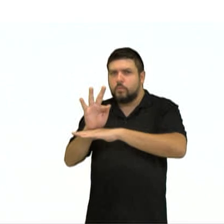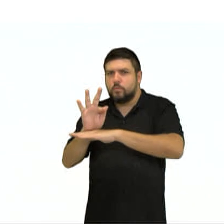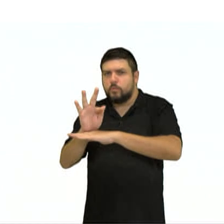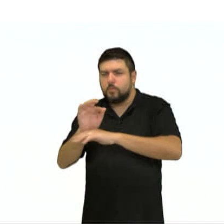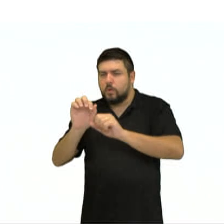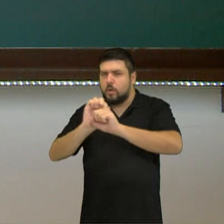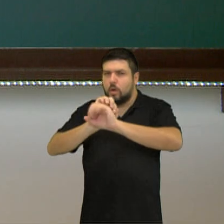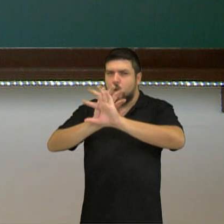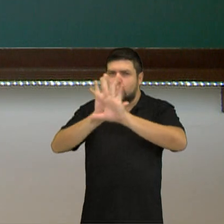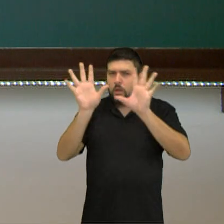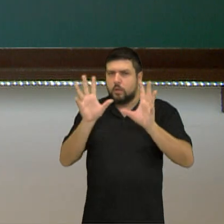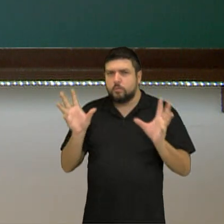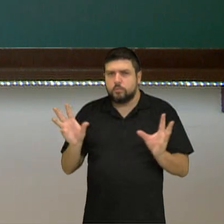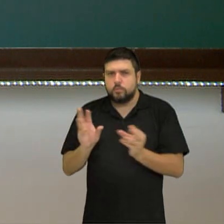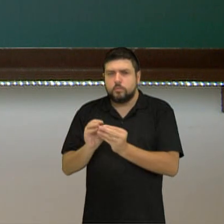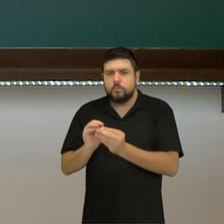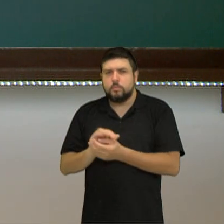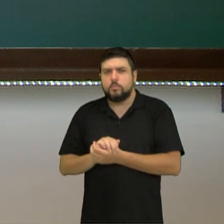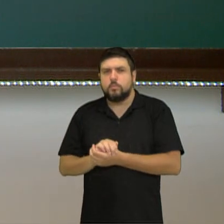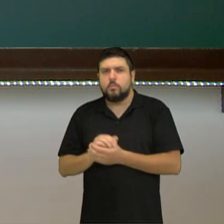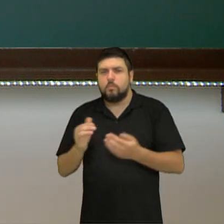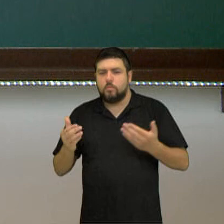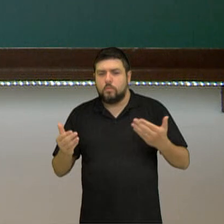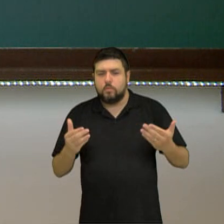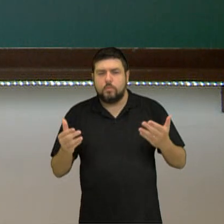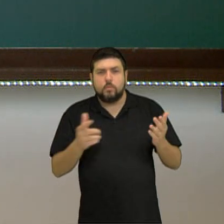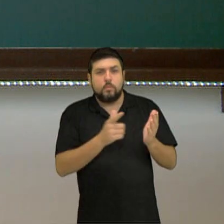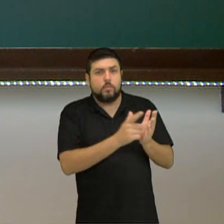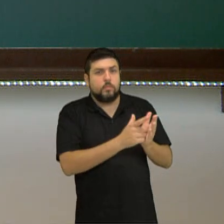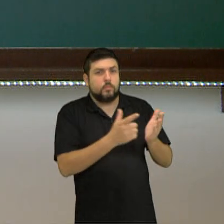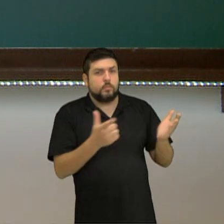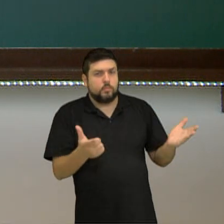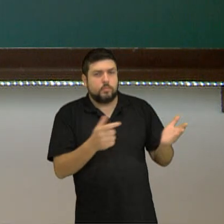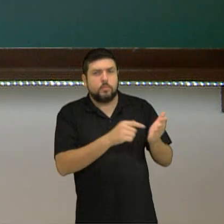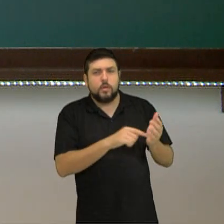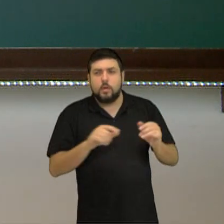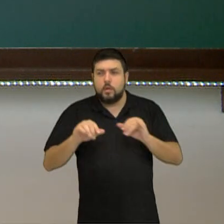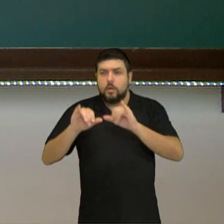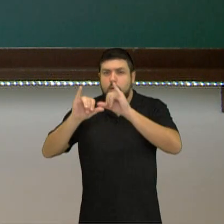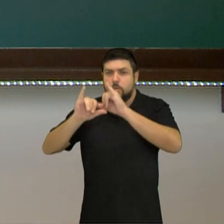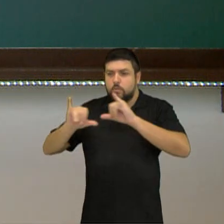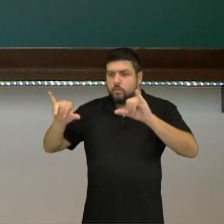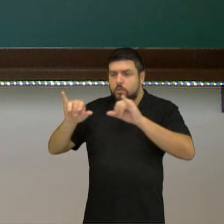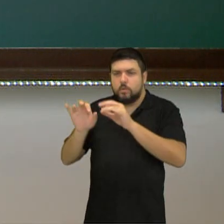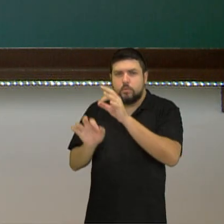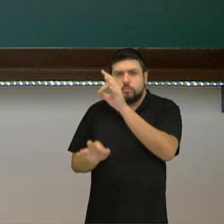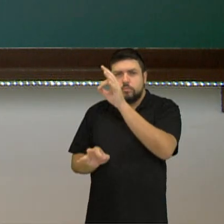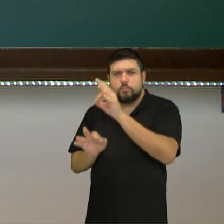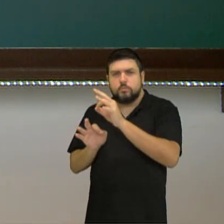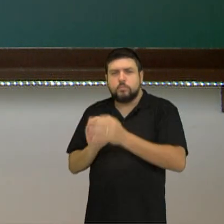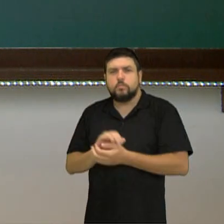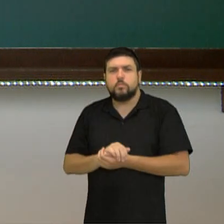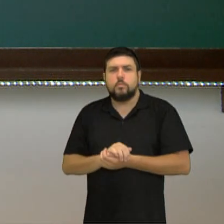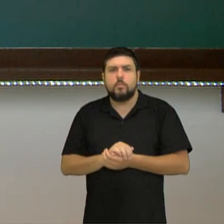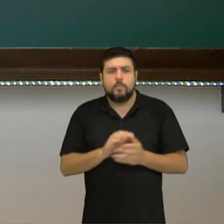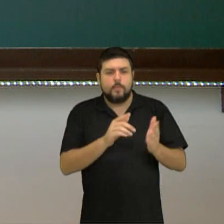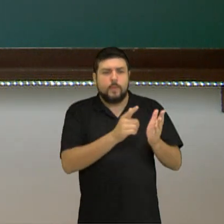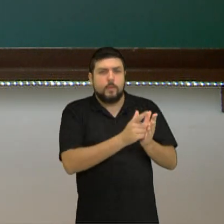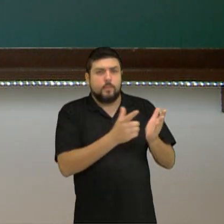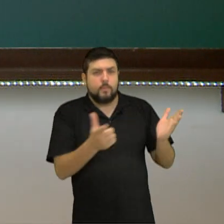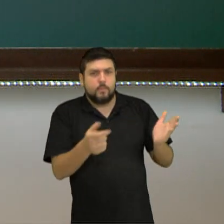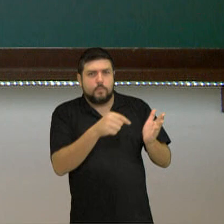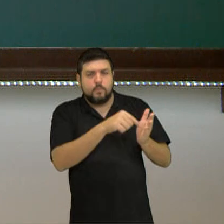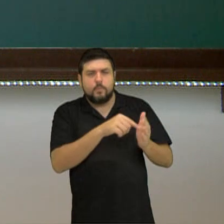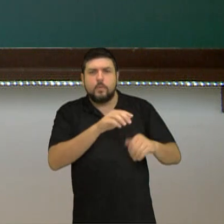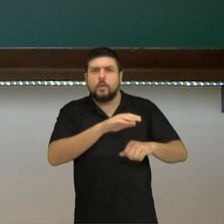objetiva. Em comparação com a reportagem, por exemplo, a notícia é um texto bastante curto. Uma reportagem seria um texto mais